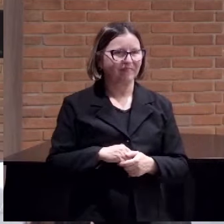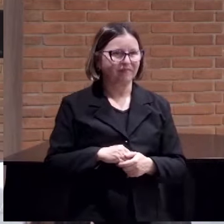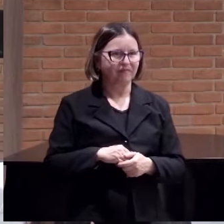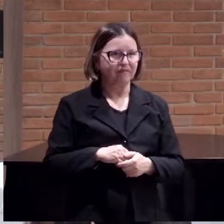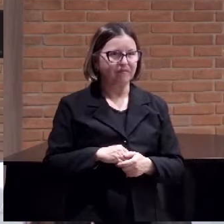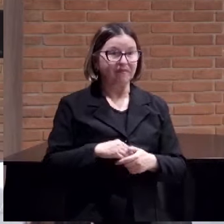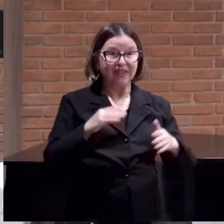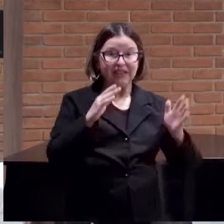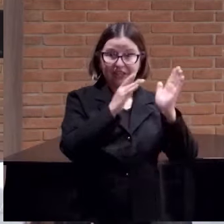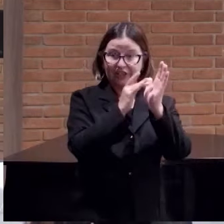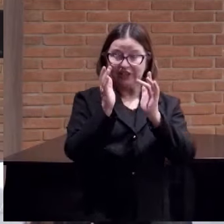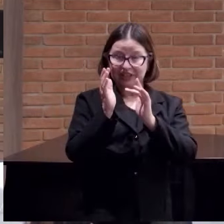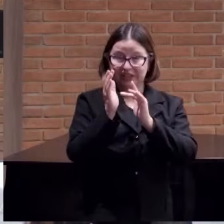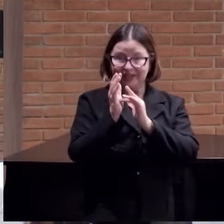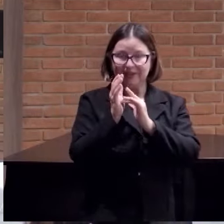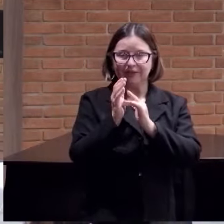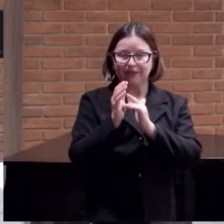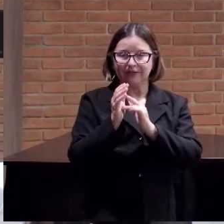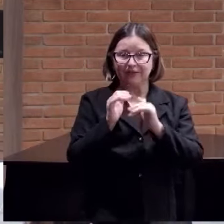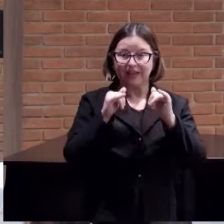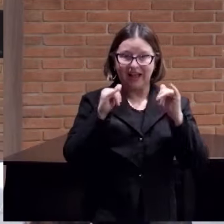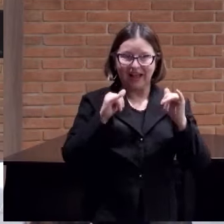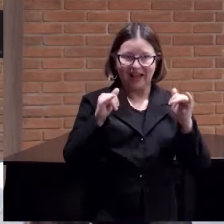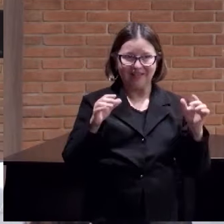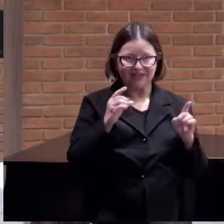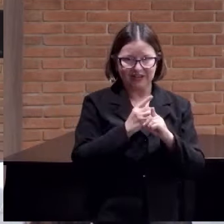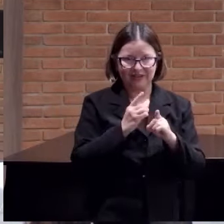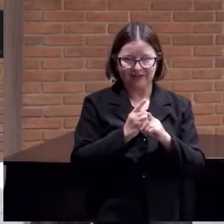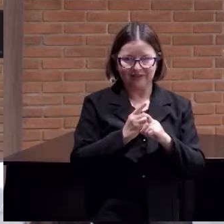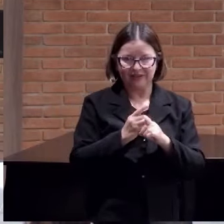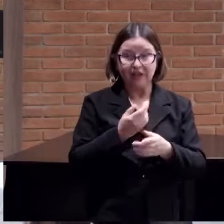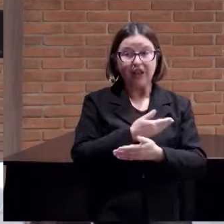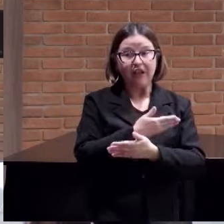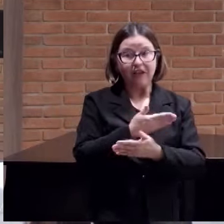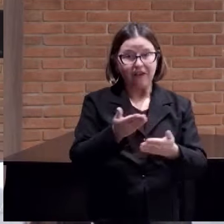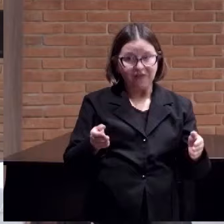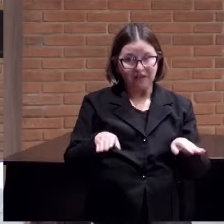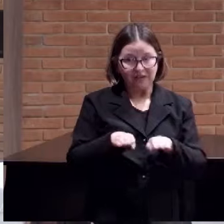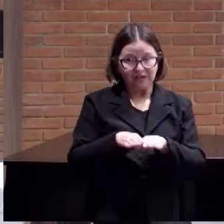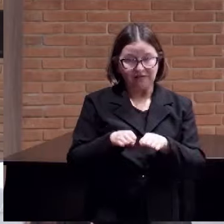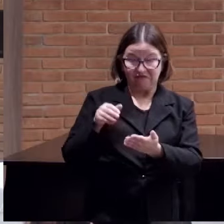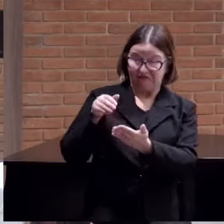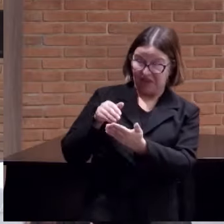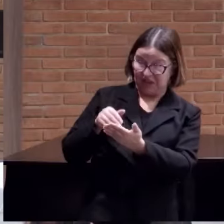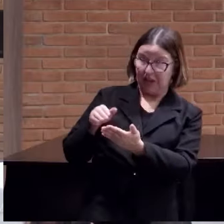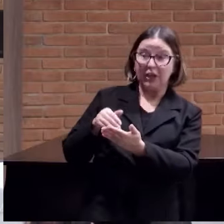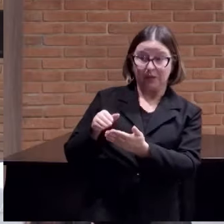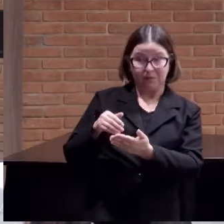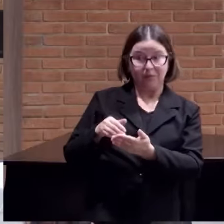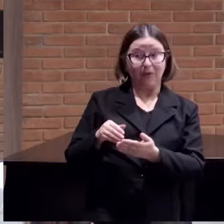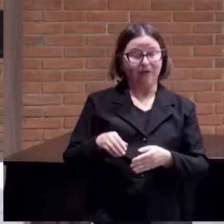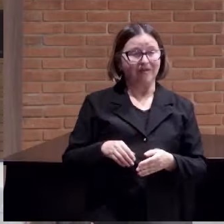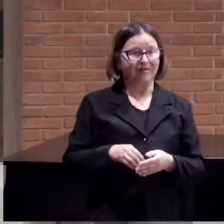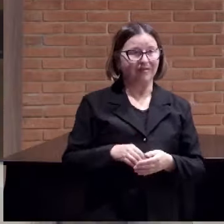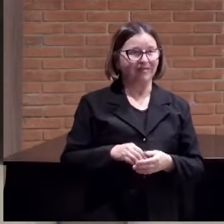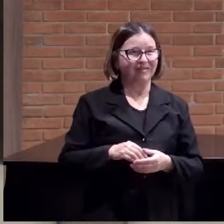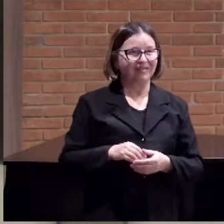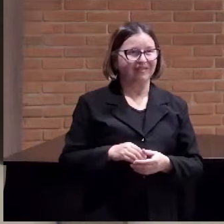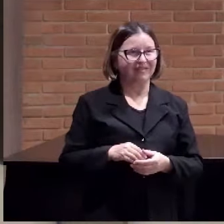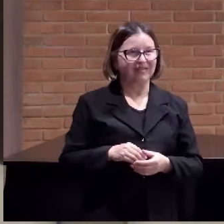E Jesus vai e diz para os seus discípulos o seguinte, vocês vão ser expulsos das sinagogas.